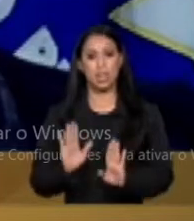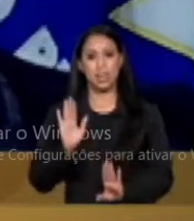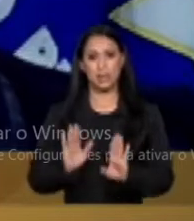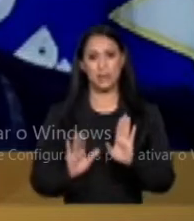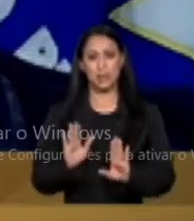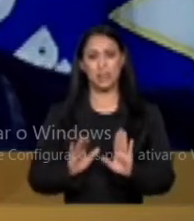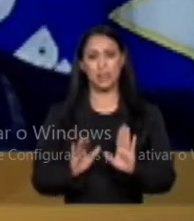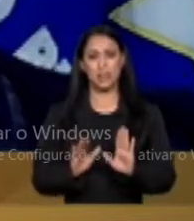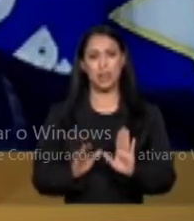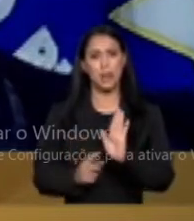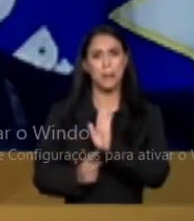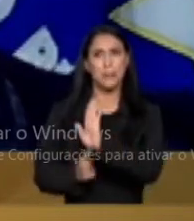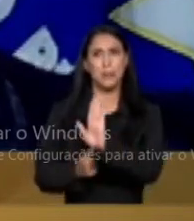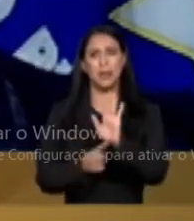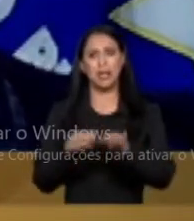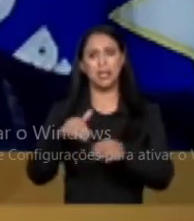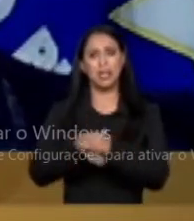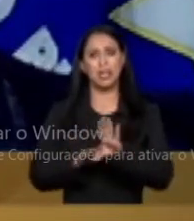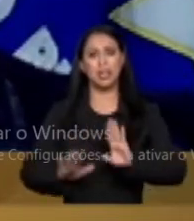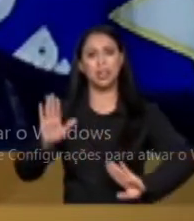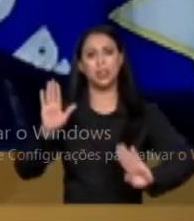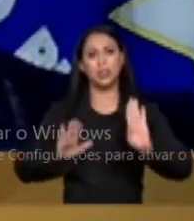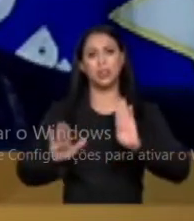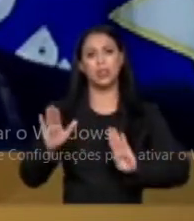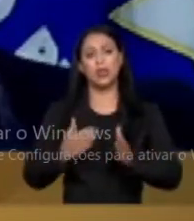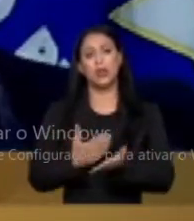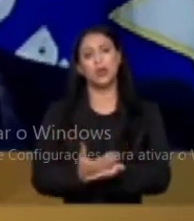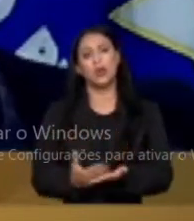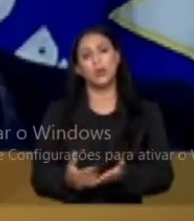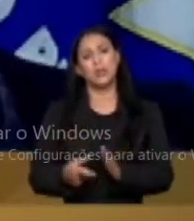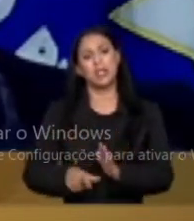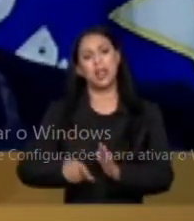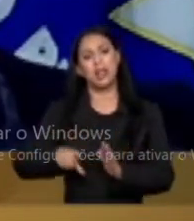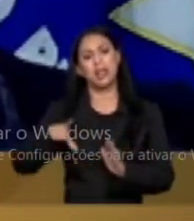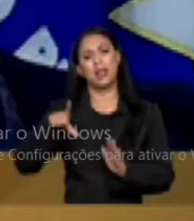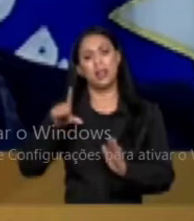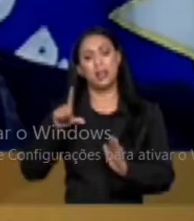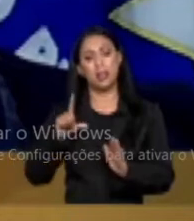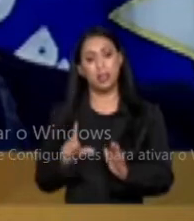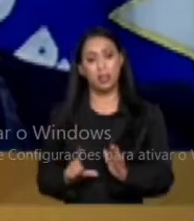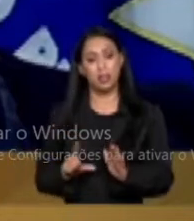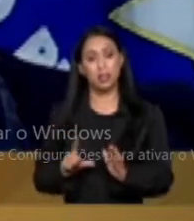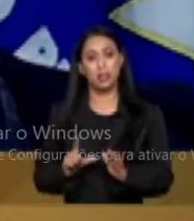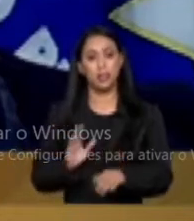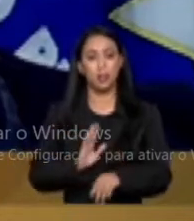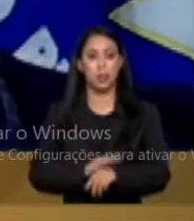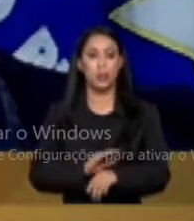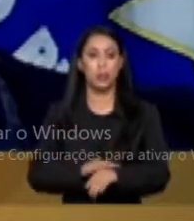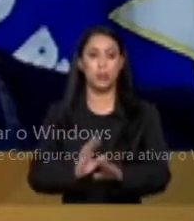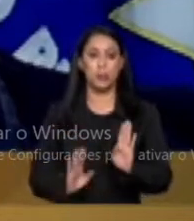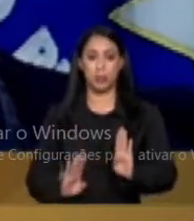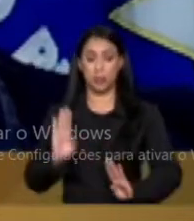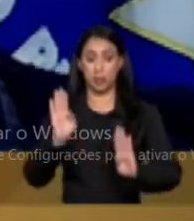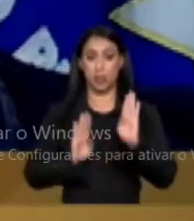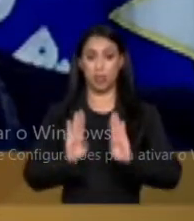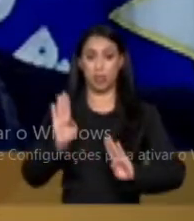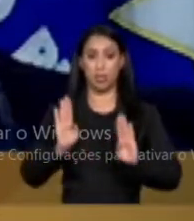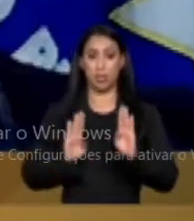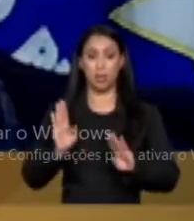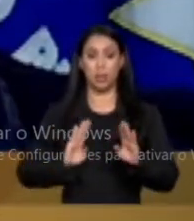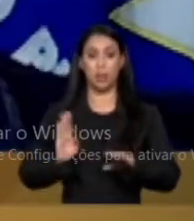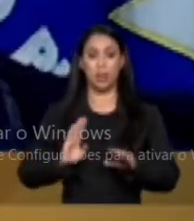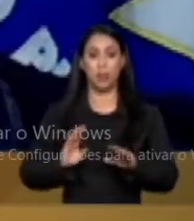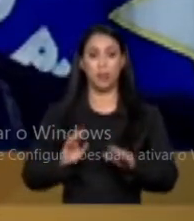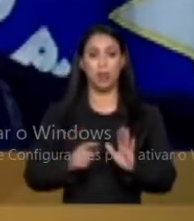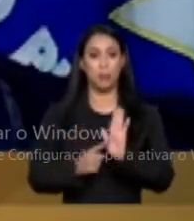a propaganda eleitoral se inicia muito antes do período eleitoral apropriado, previsto em lei para